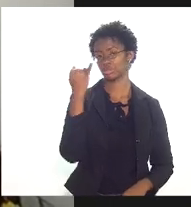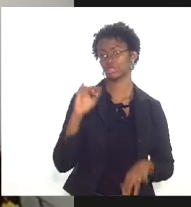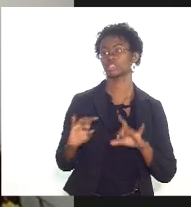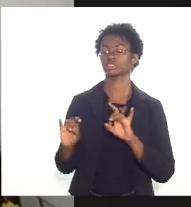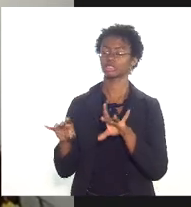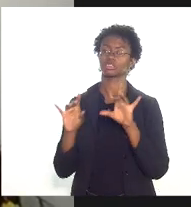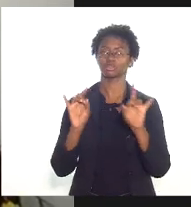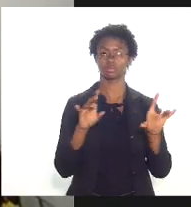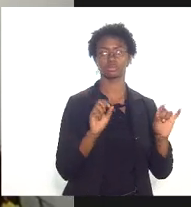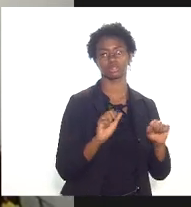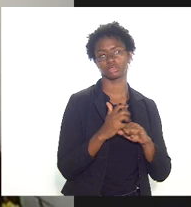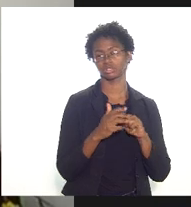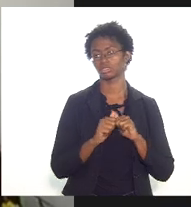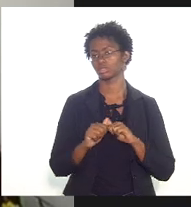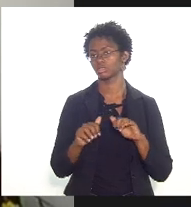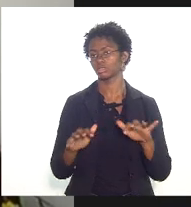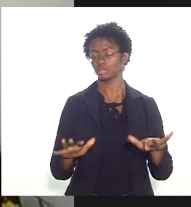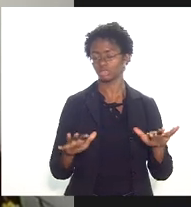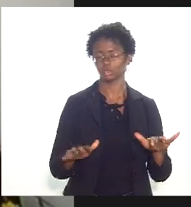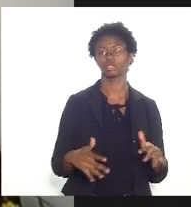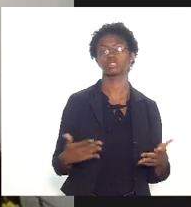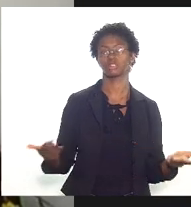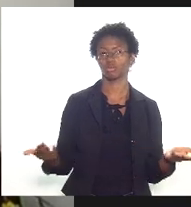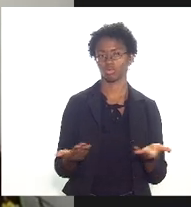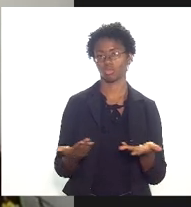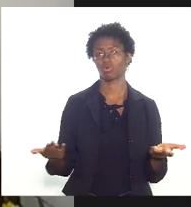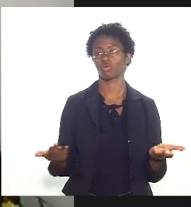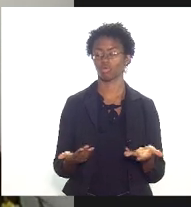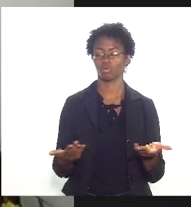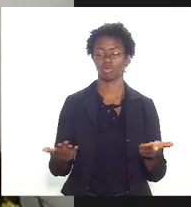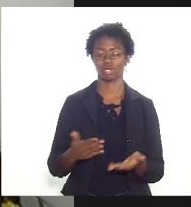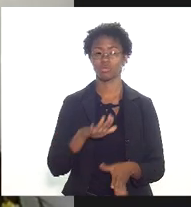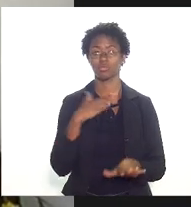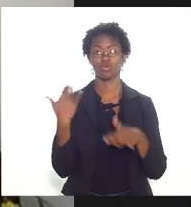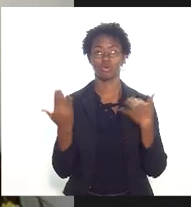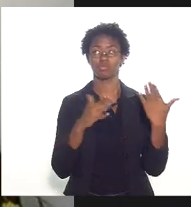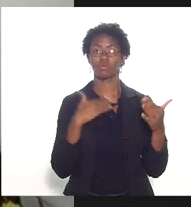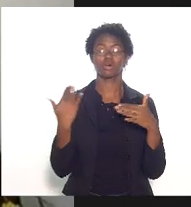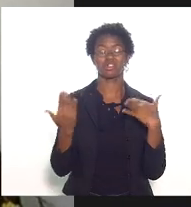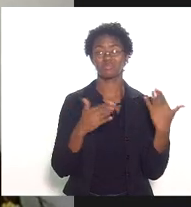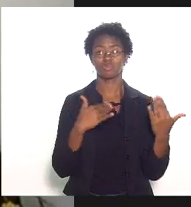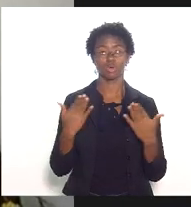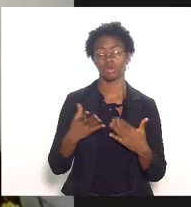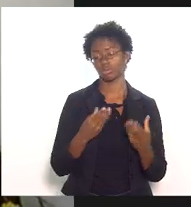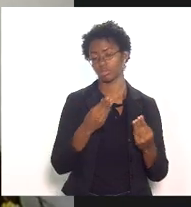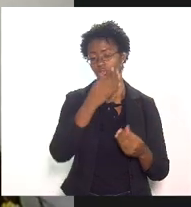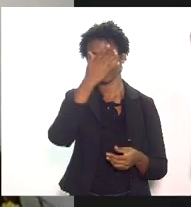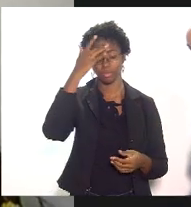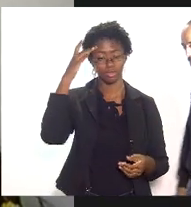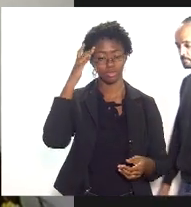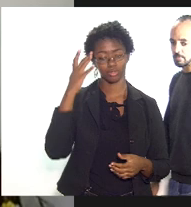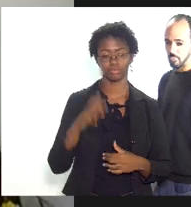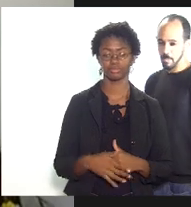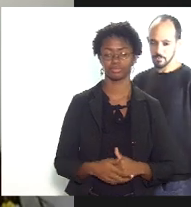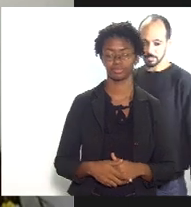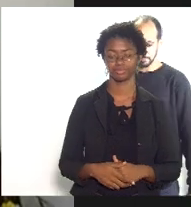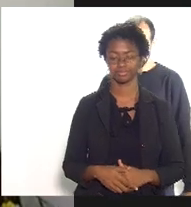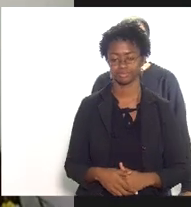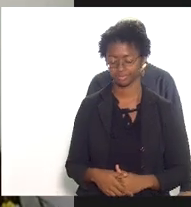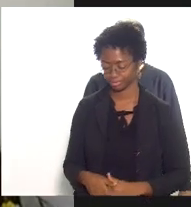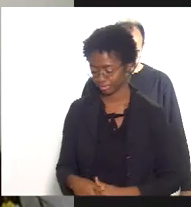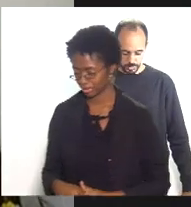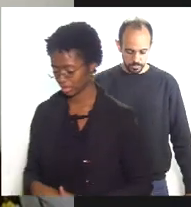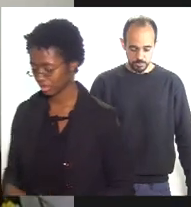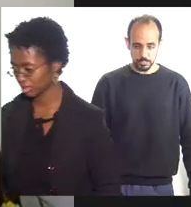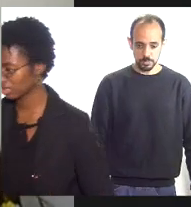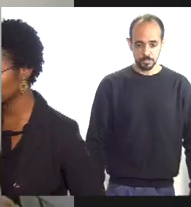especial numa poderia de coronavírus que tá matando mais de quatro mil pessoas ao dias então esses são elementos se não